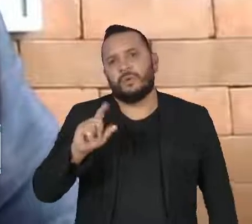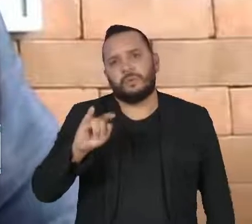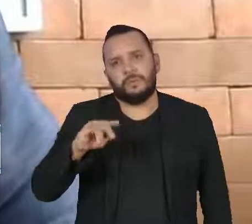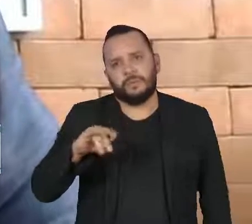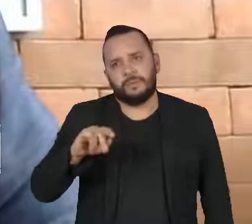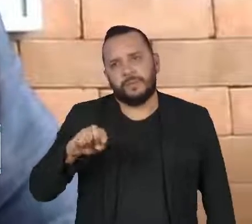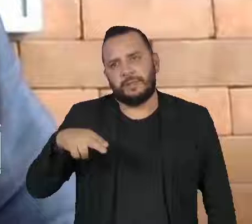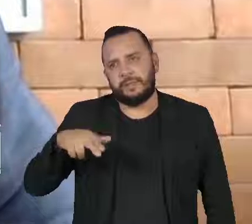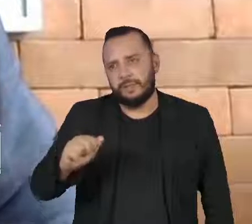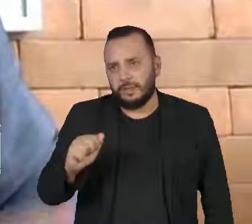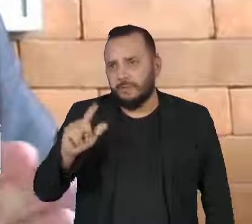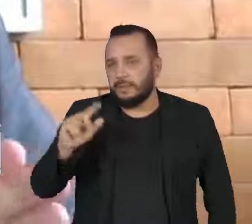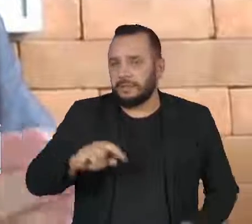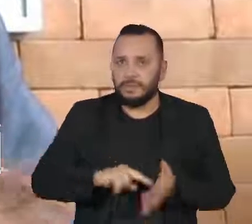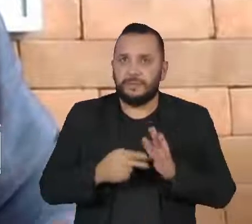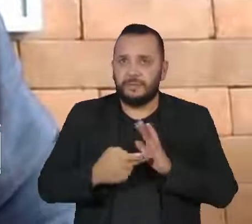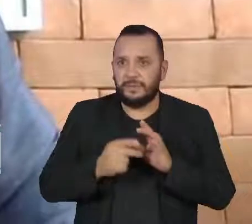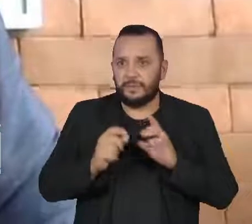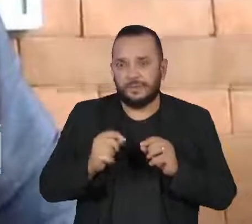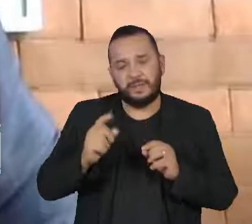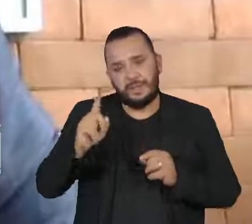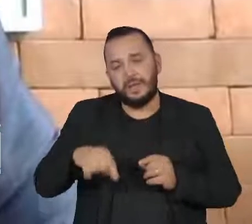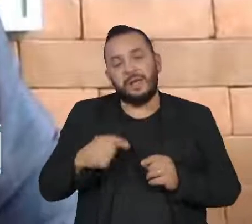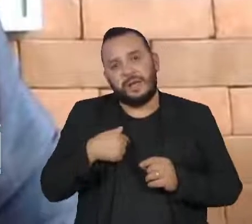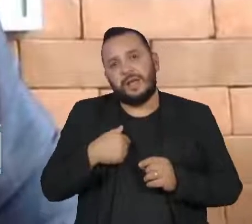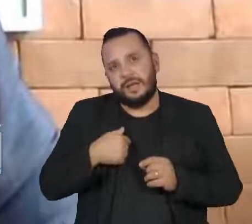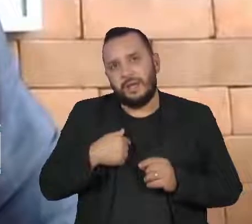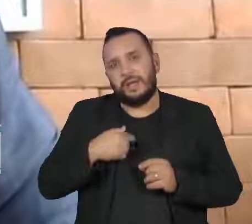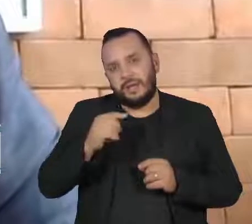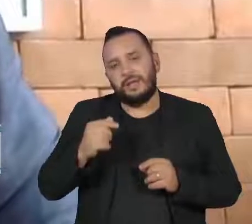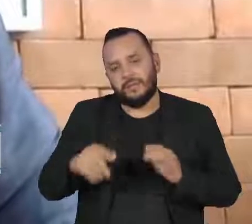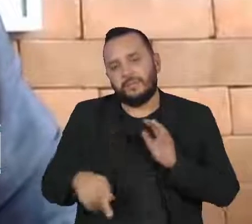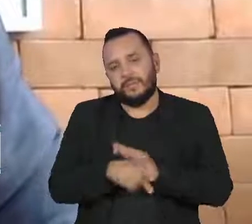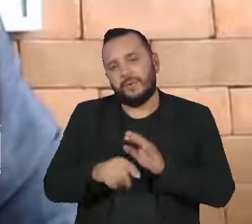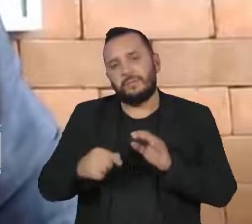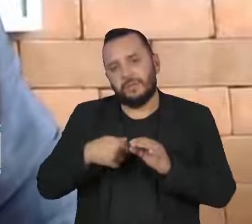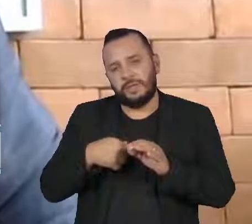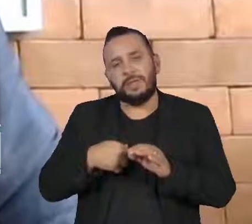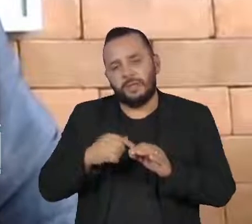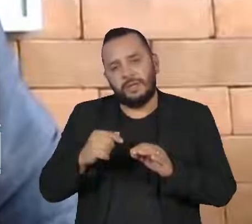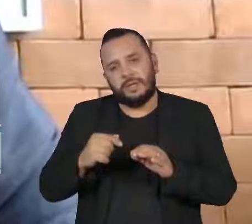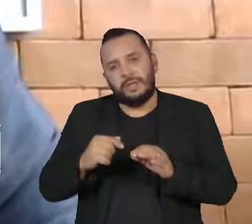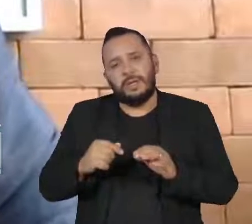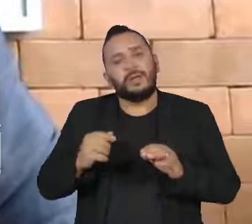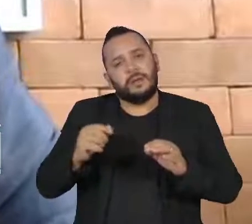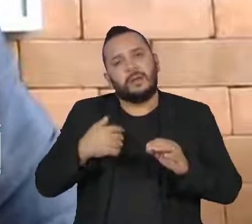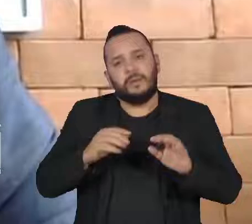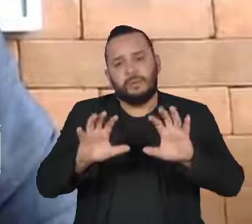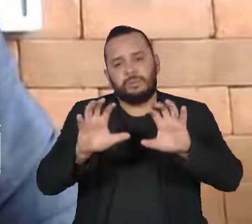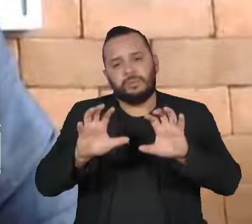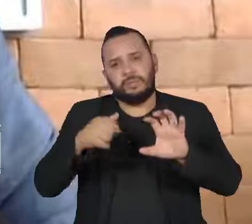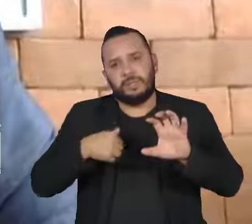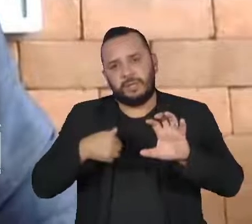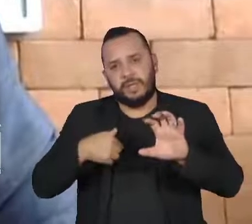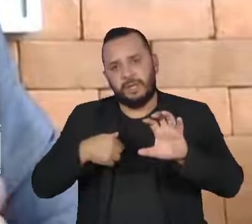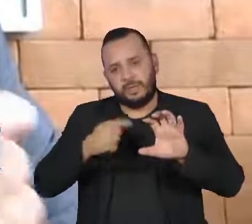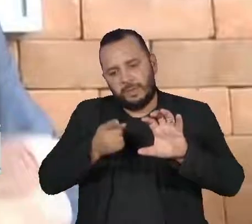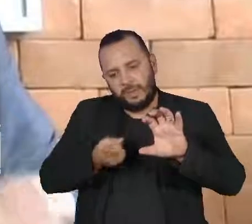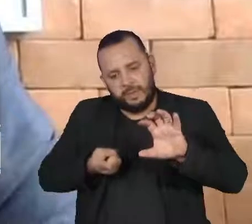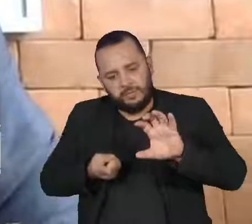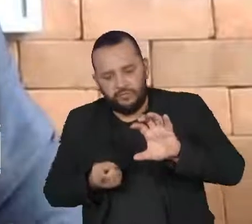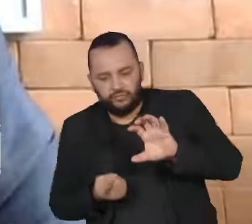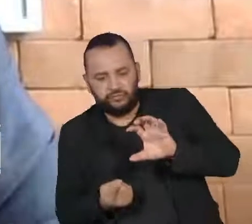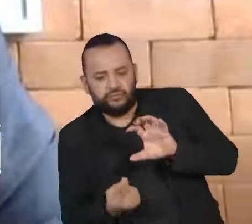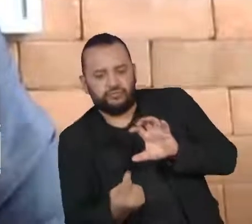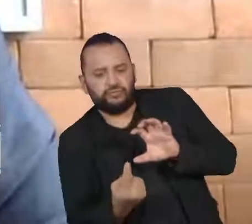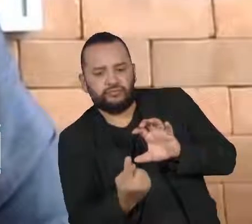colonoscopia, é a endoscopia que é feita através do reto. Nós, com a colonoscopia, conseguimos chegar em todo